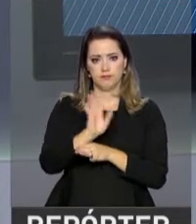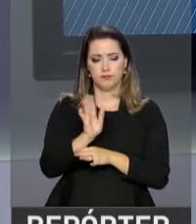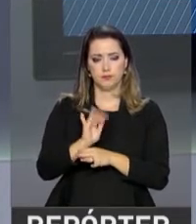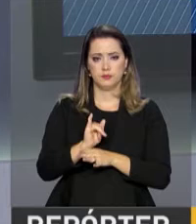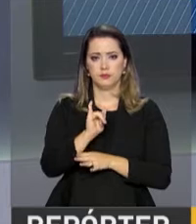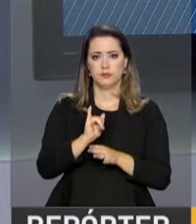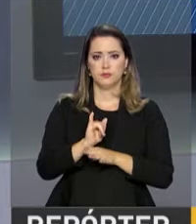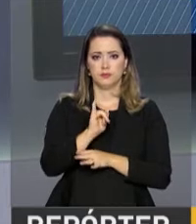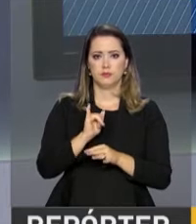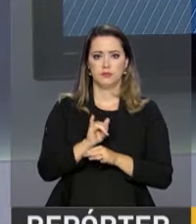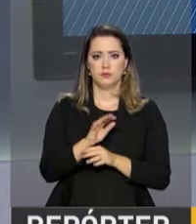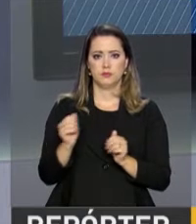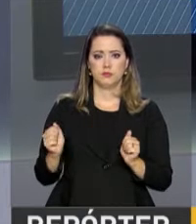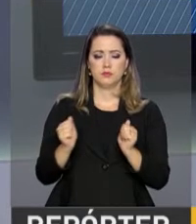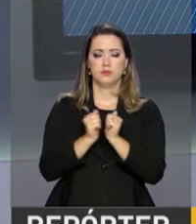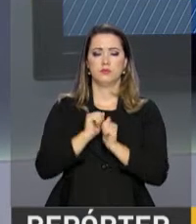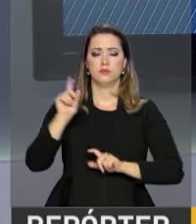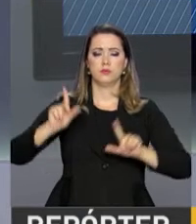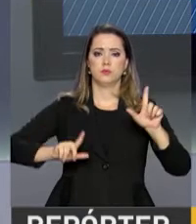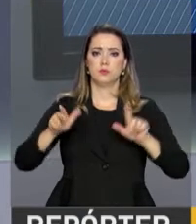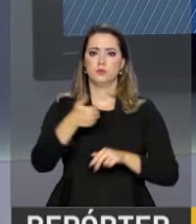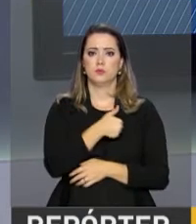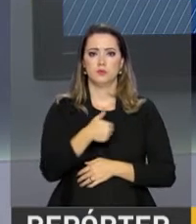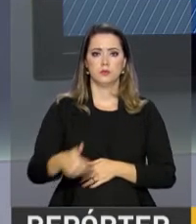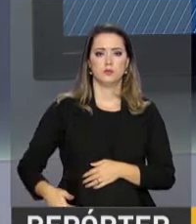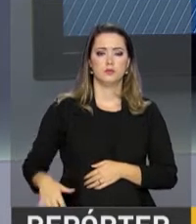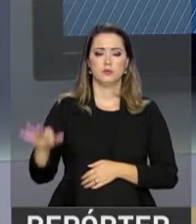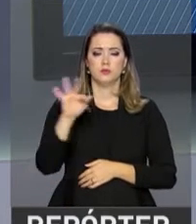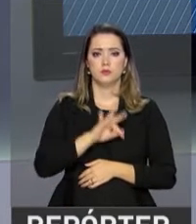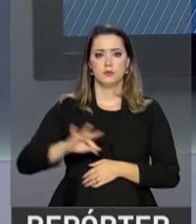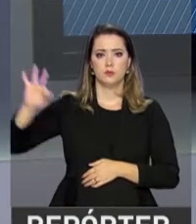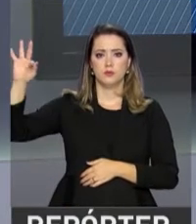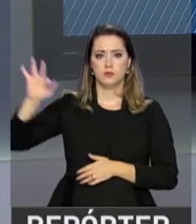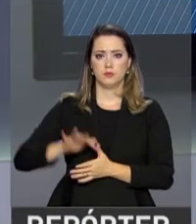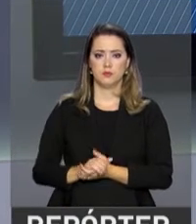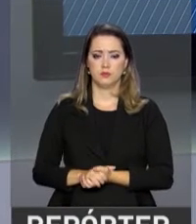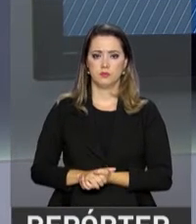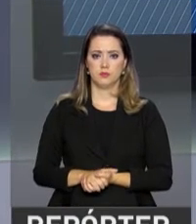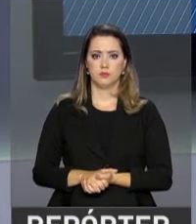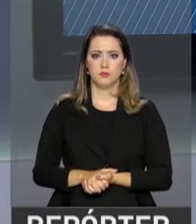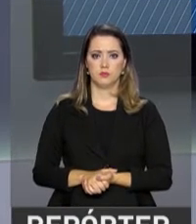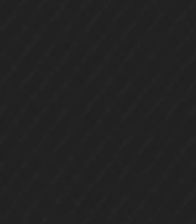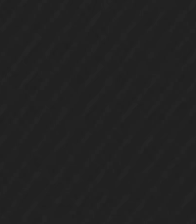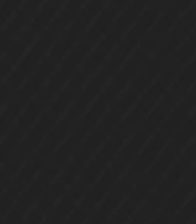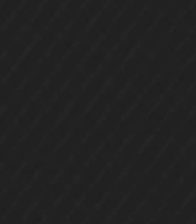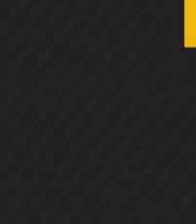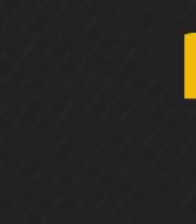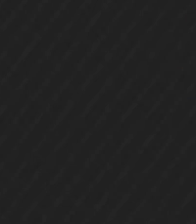rever as reportagens no YouTube. Continue com a gente na NBR, a TV do Governo Federal.